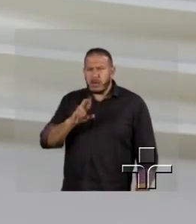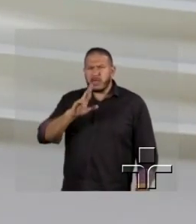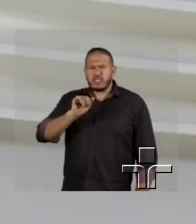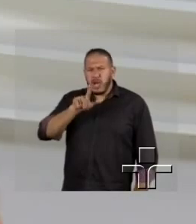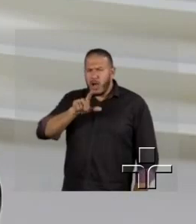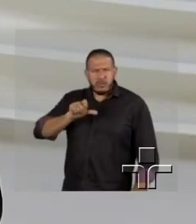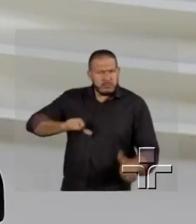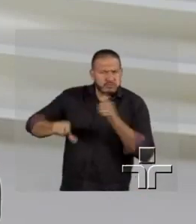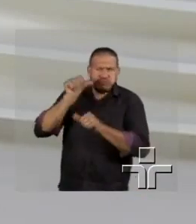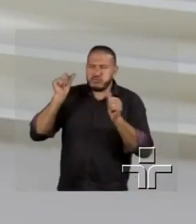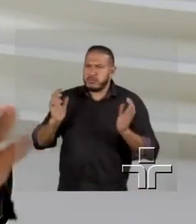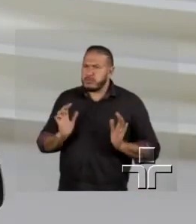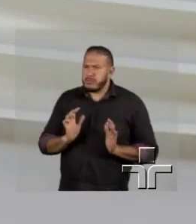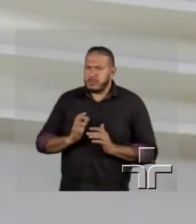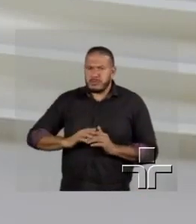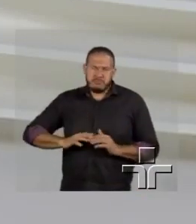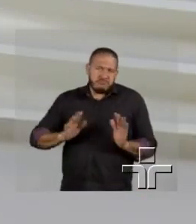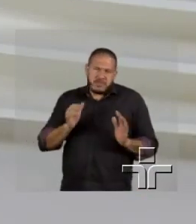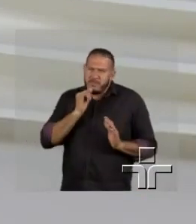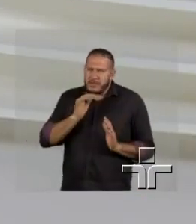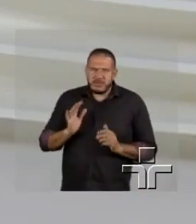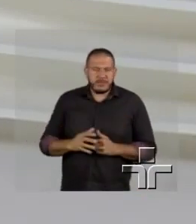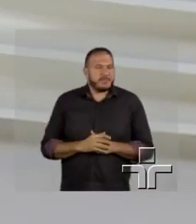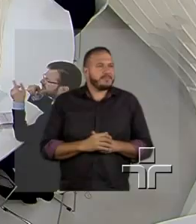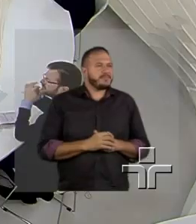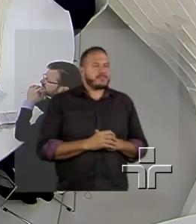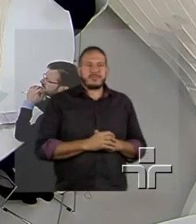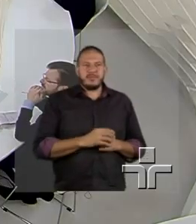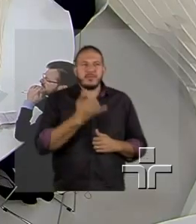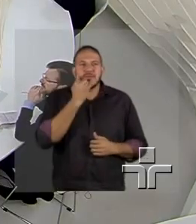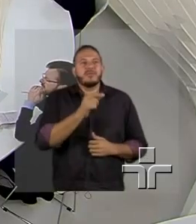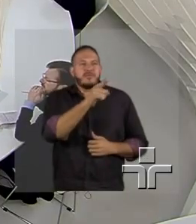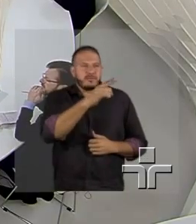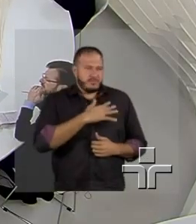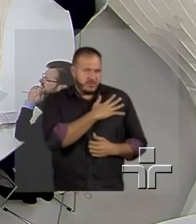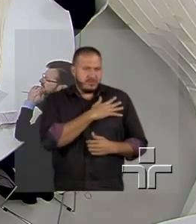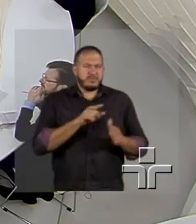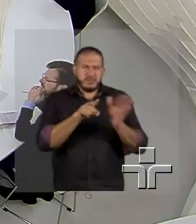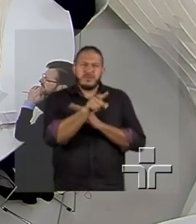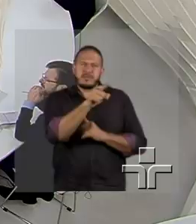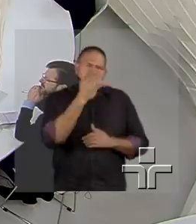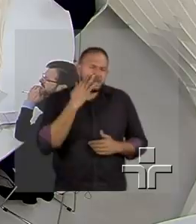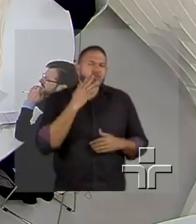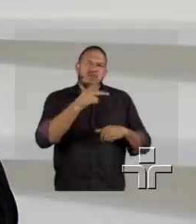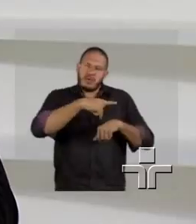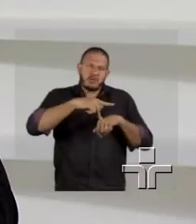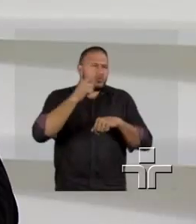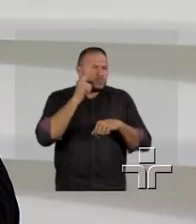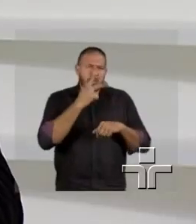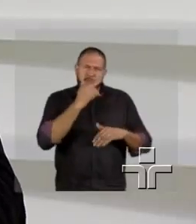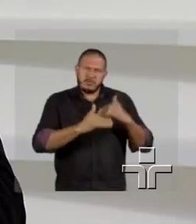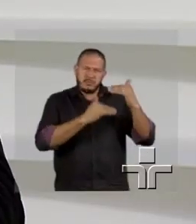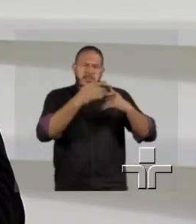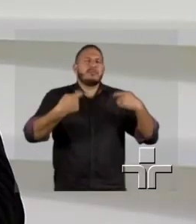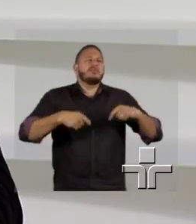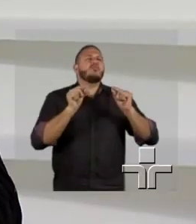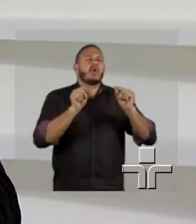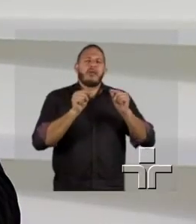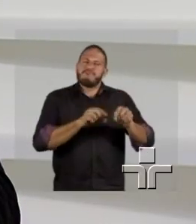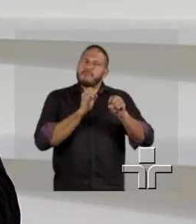eu acho que você tem que frear a ampliação dessa desigualdade. Porque, por exemplo, um